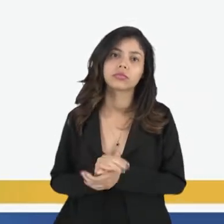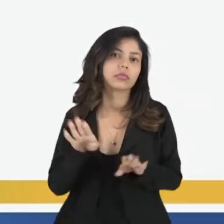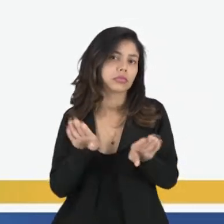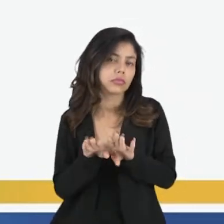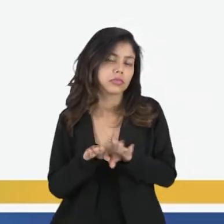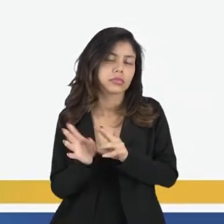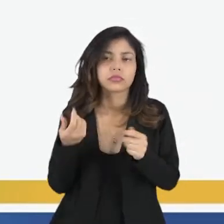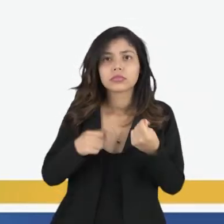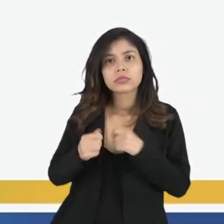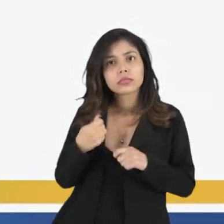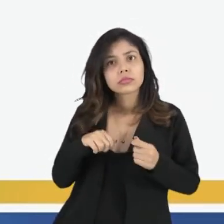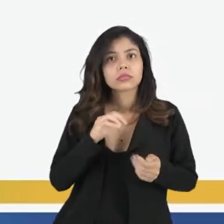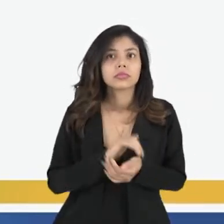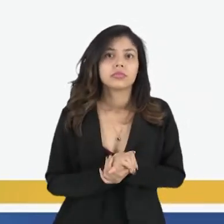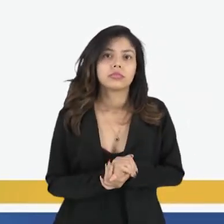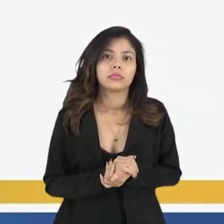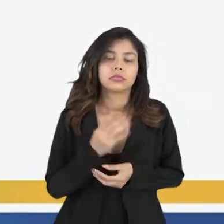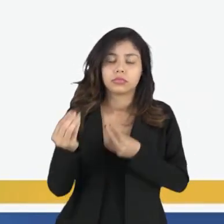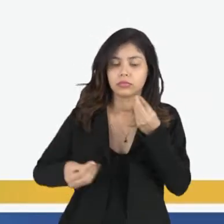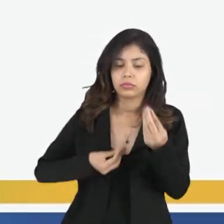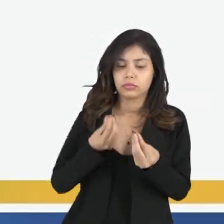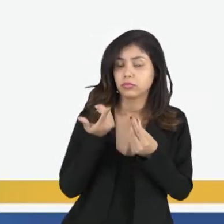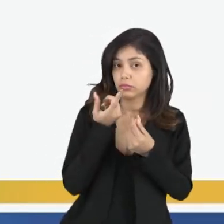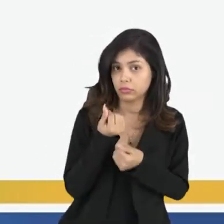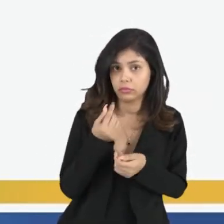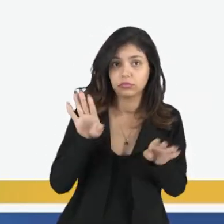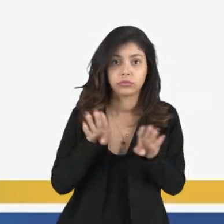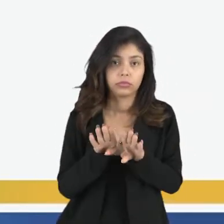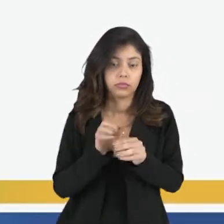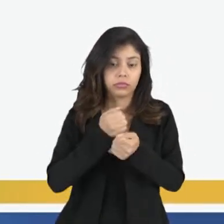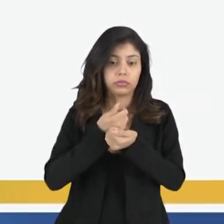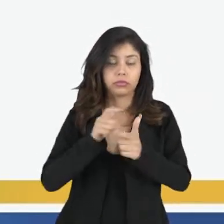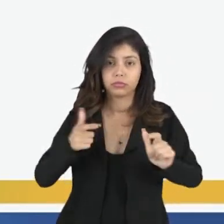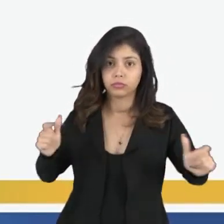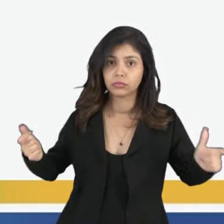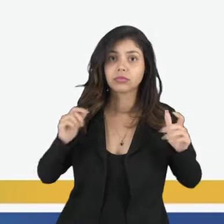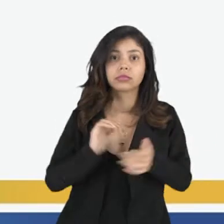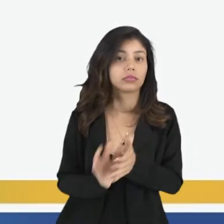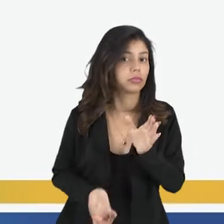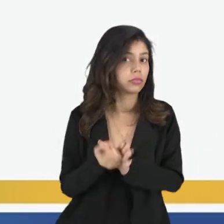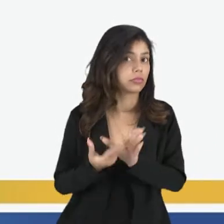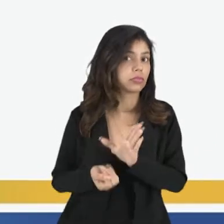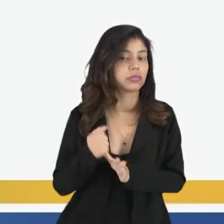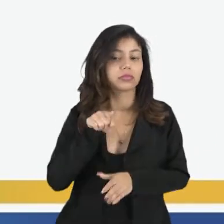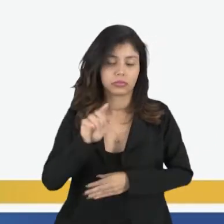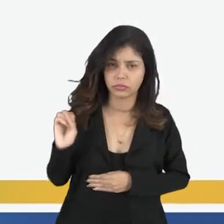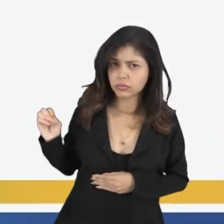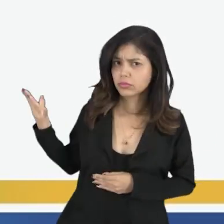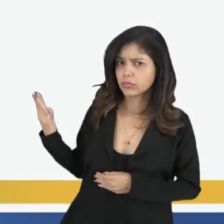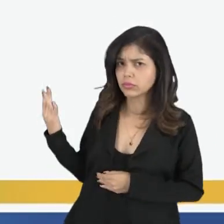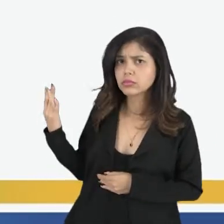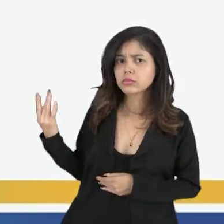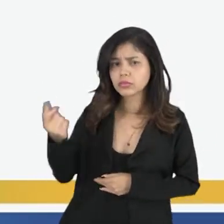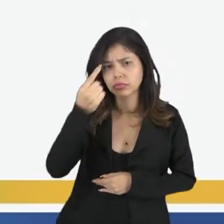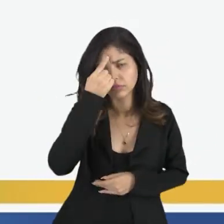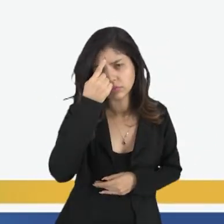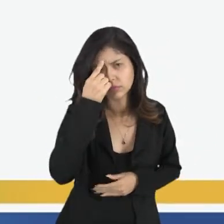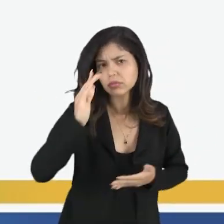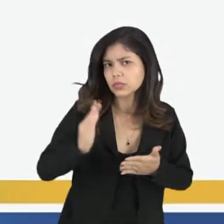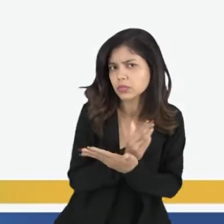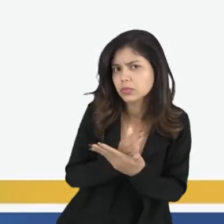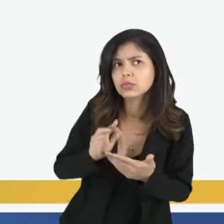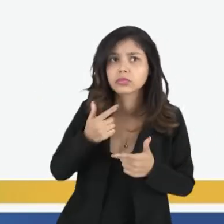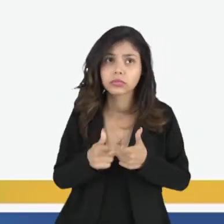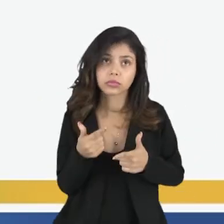economizar tanto o financeiro e aumentar a produtividade. Então, nesse caso, pensou-se em